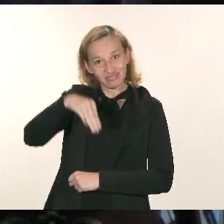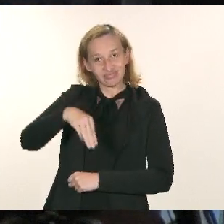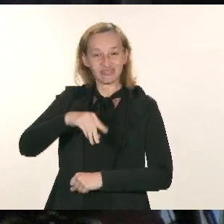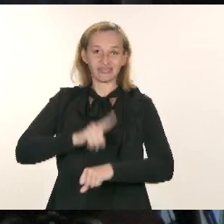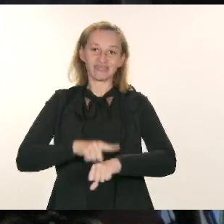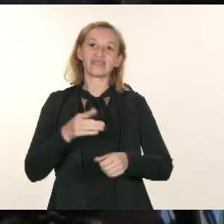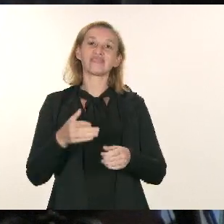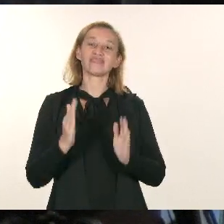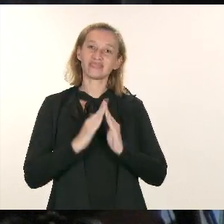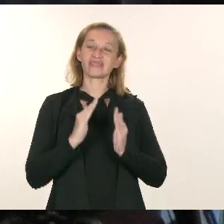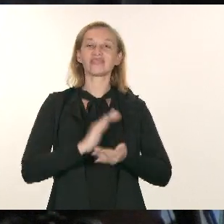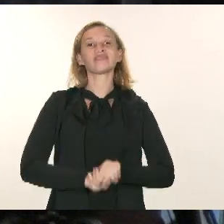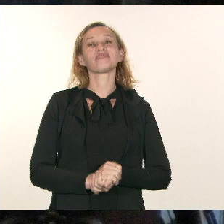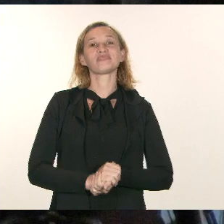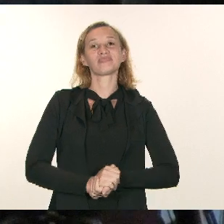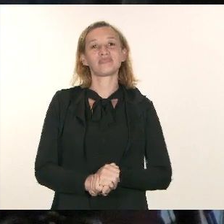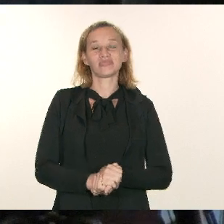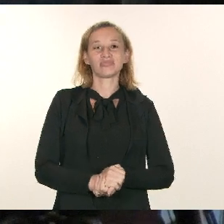acordo com o tempo regimental.